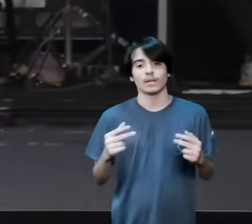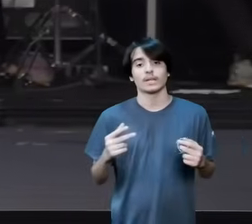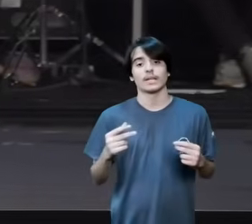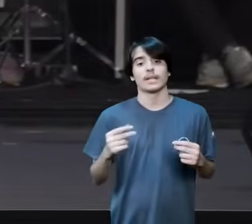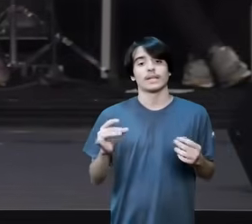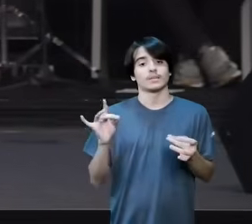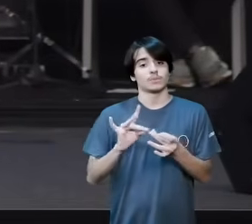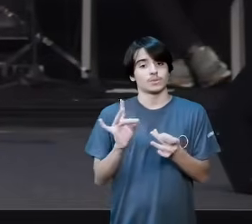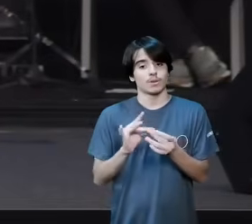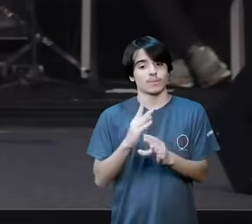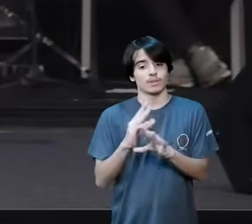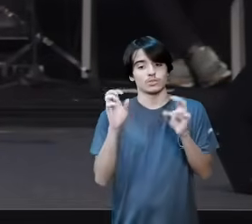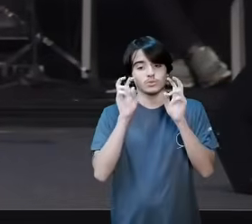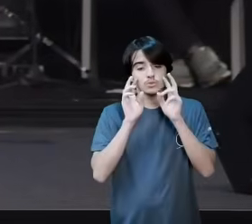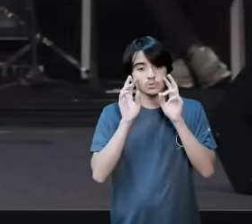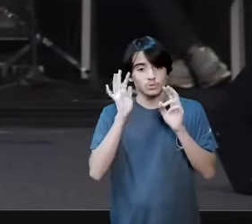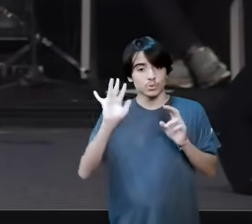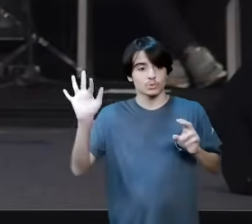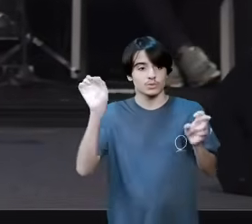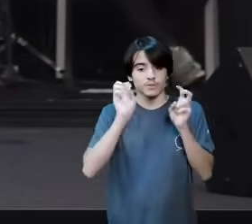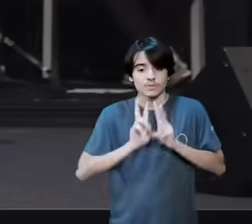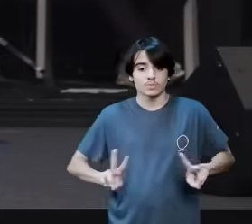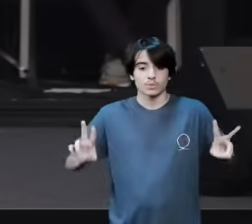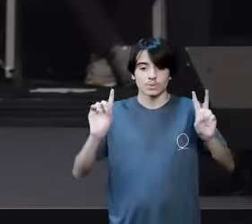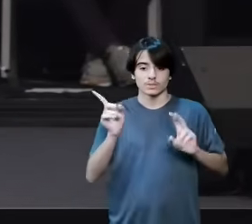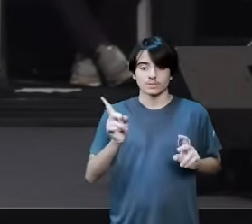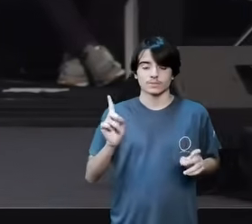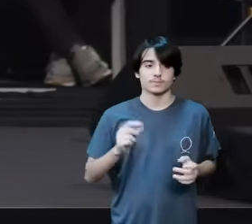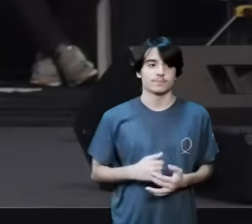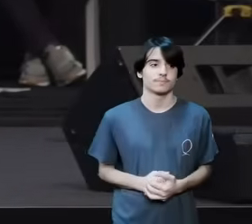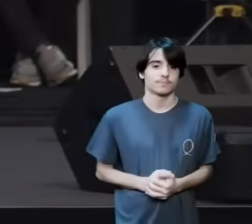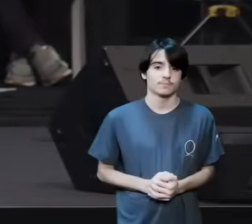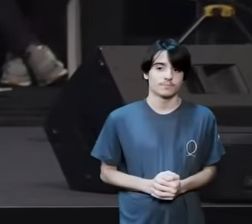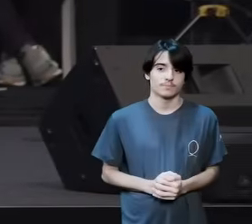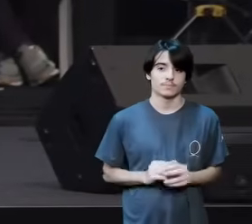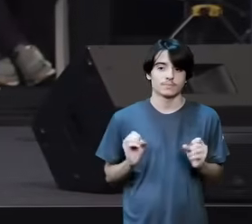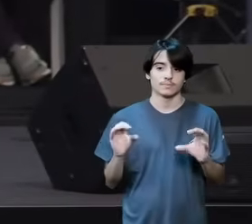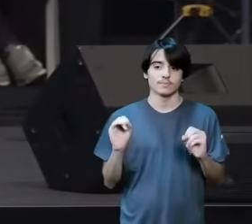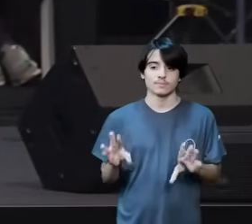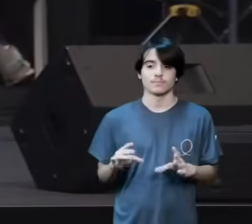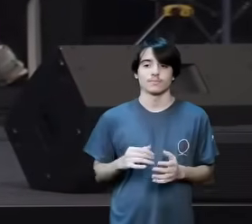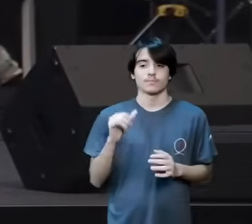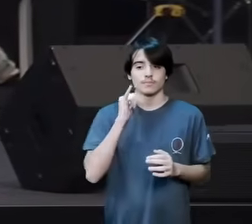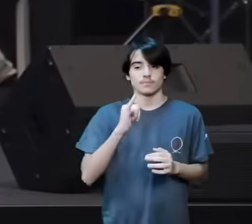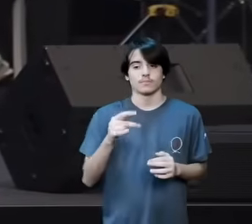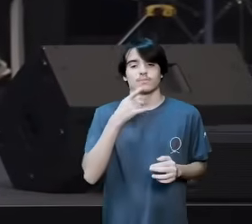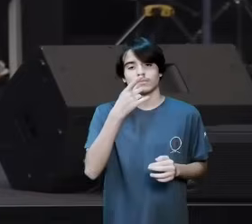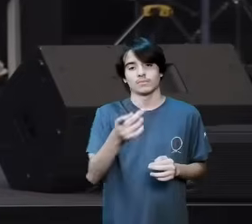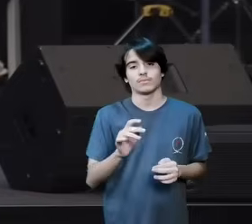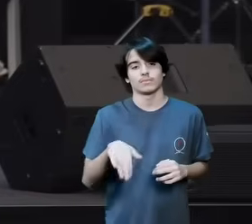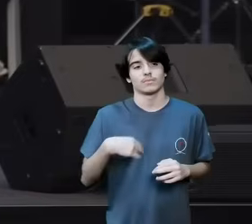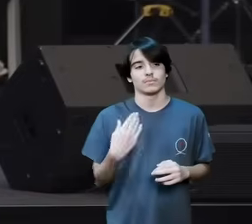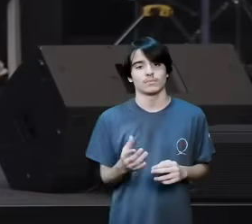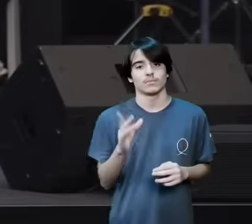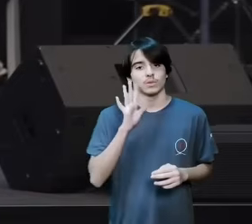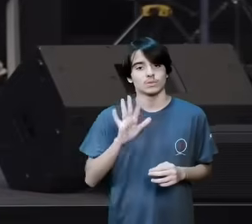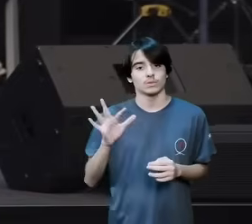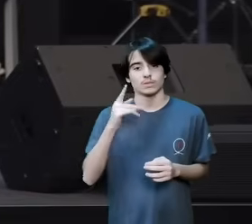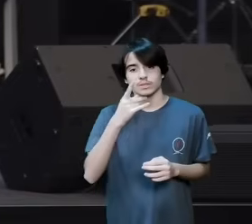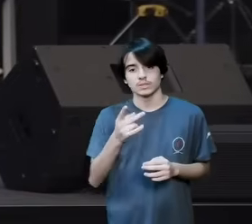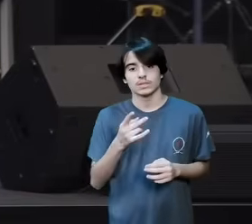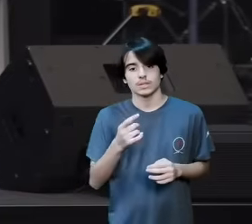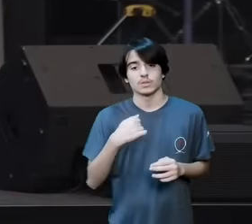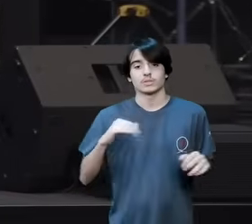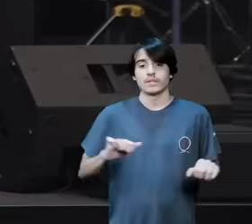não são visões. O profeta Isaías vai ensinar aos profetas, dizendo: quando vocês tiverem um sonho, não digam, eu tive